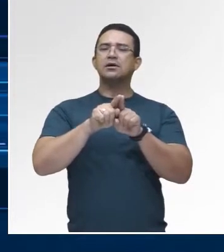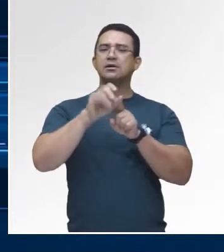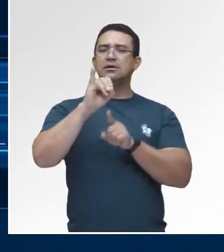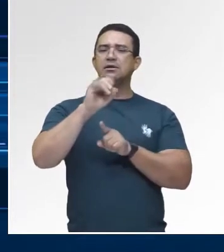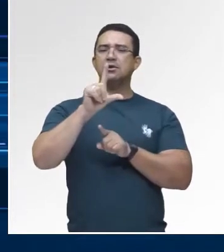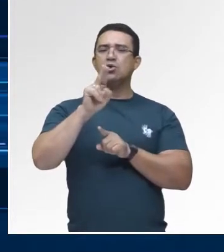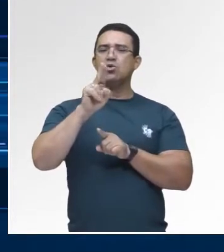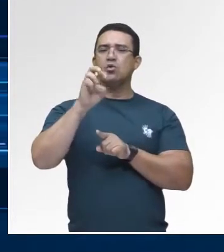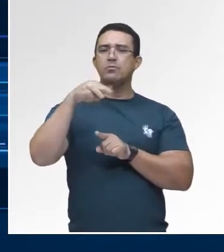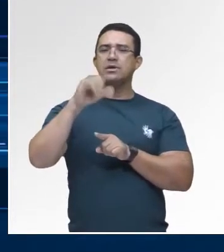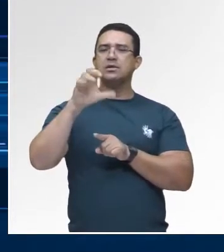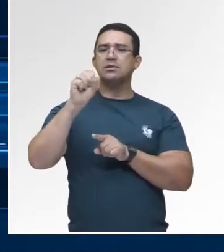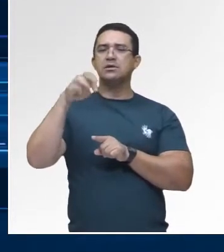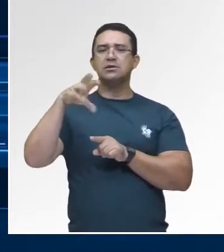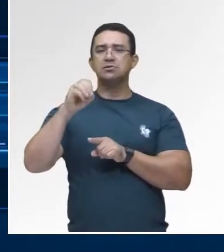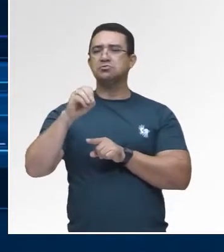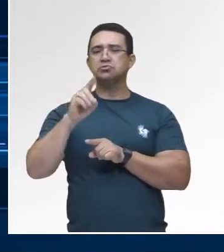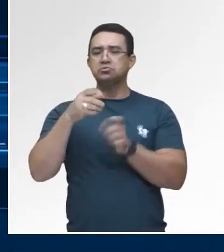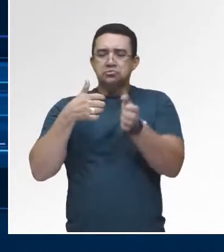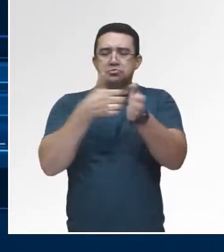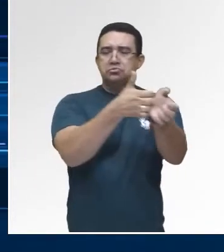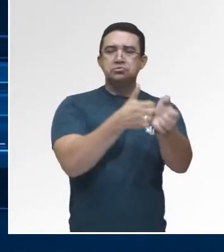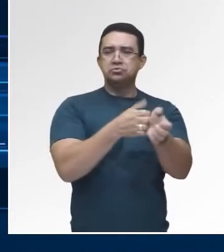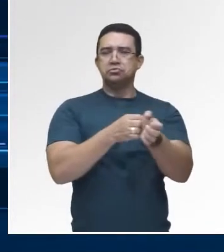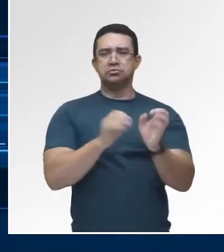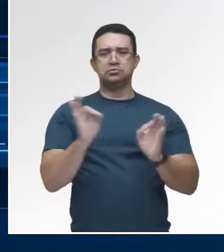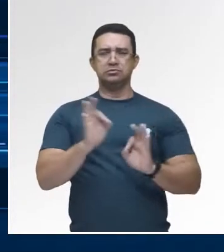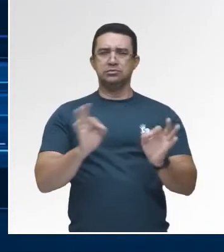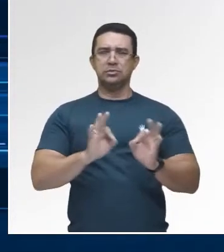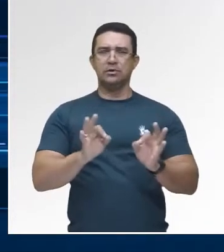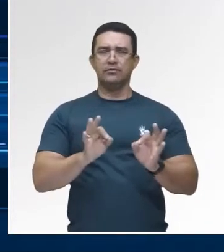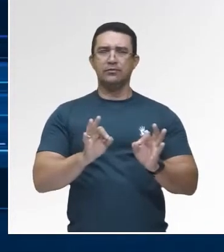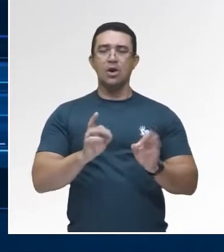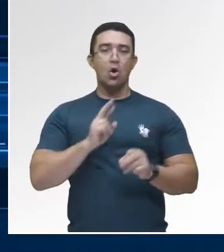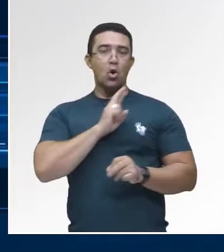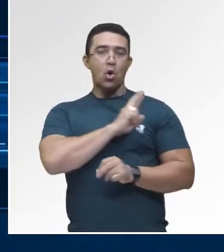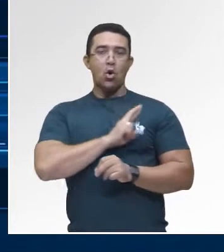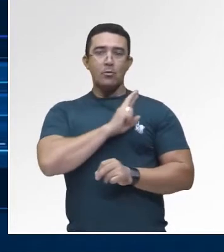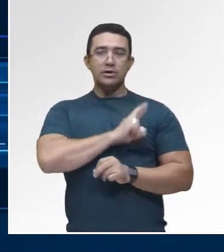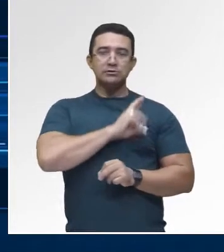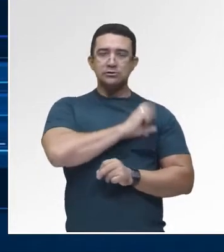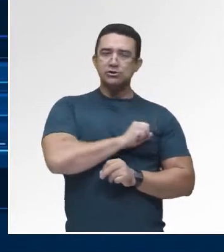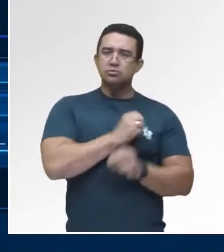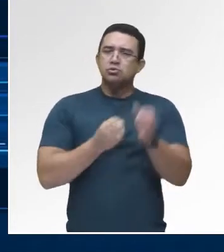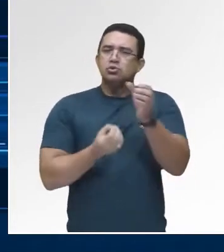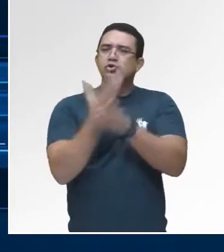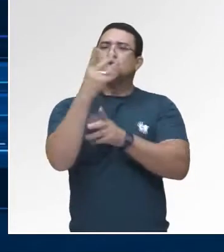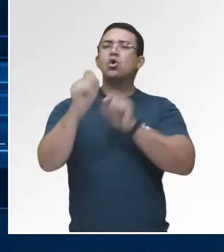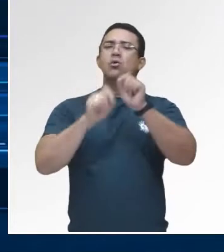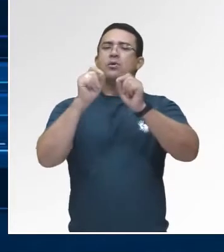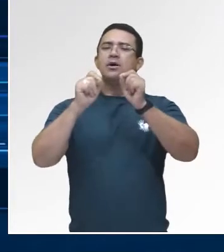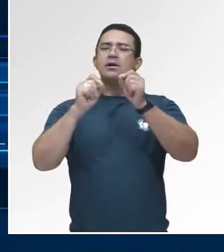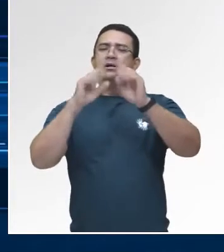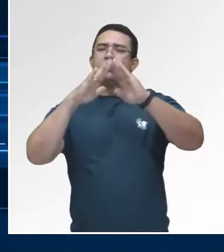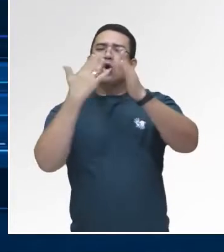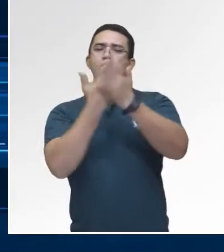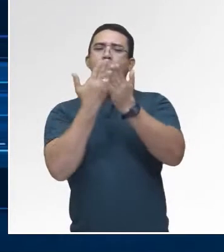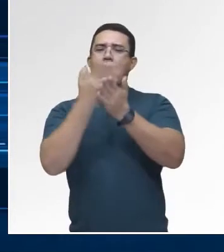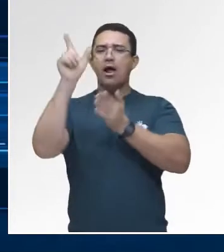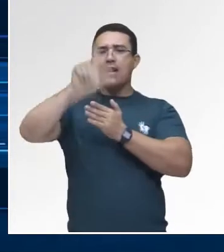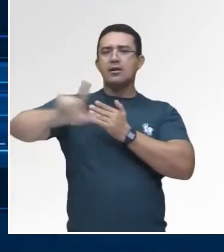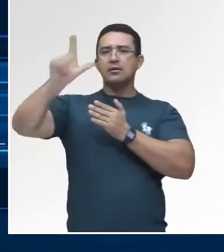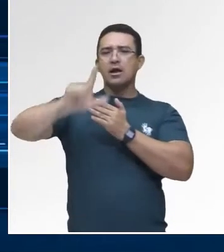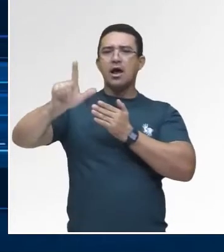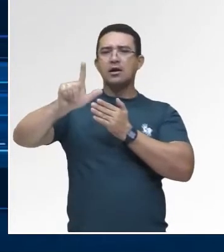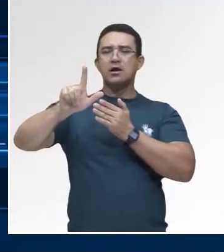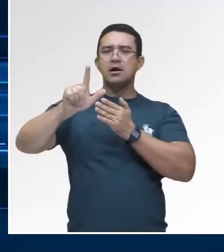aí. O romantismo ele definiu-se como uma escola literária nas letras universais a partir dos últimos